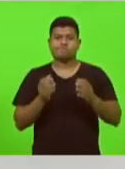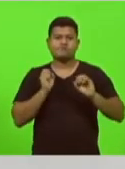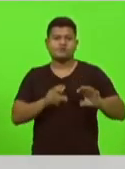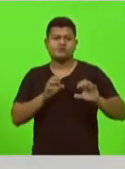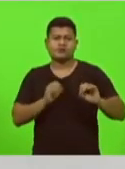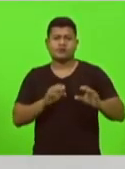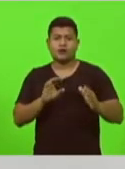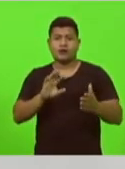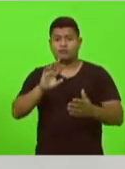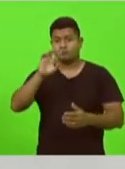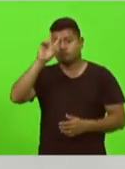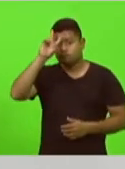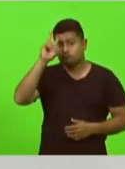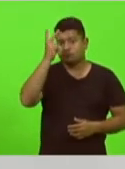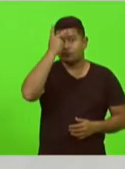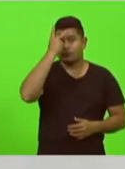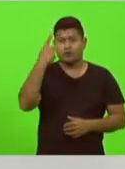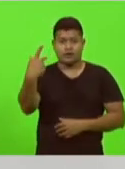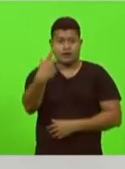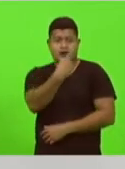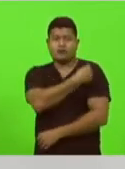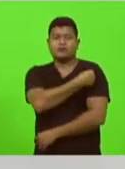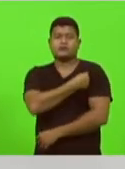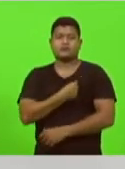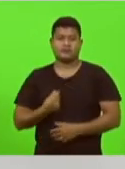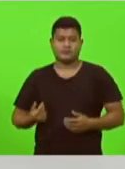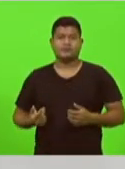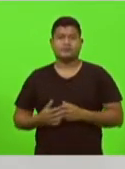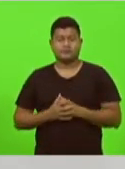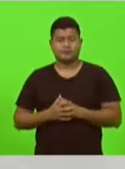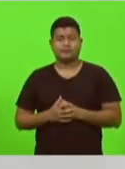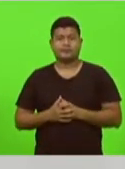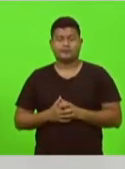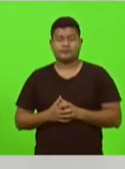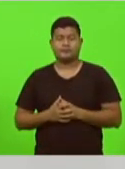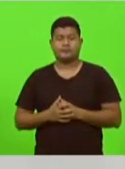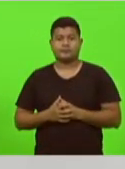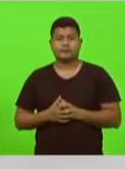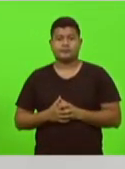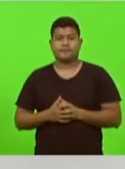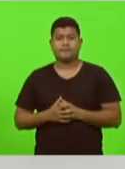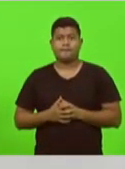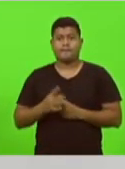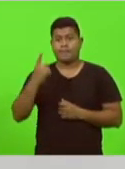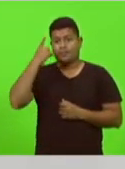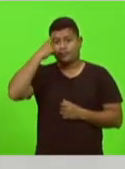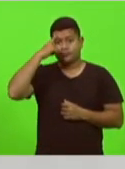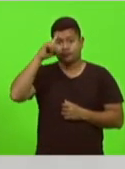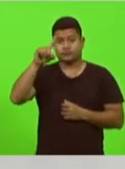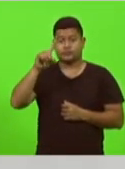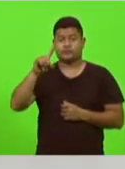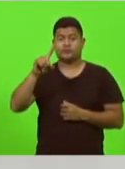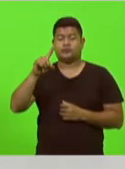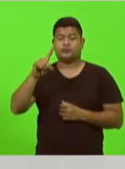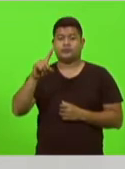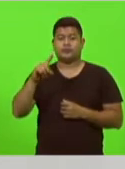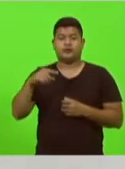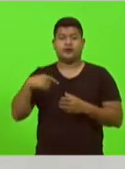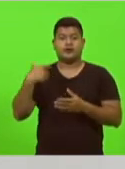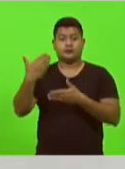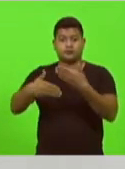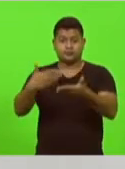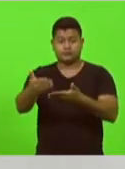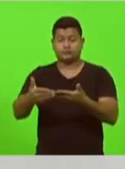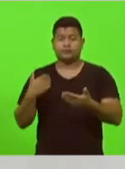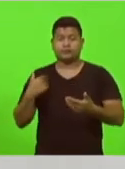vacinarem, convencer os alunos a se vacinarem. No dia seguinte, eu recebo outras denúncias, e essa me chama a